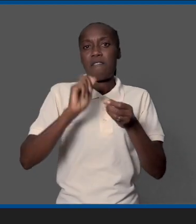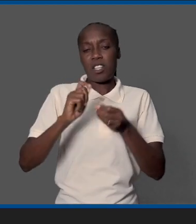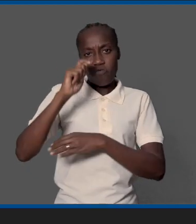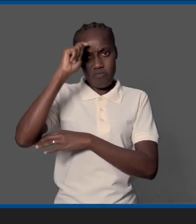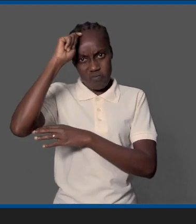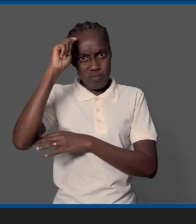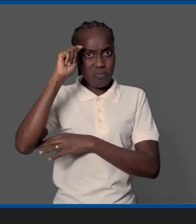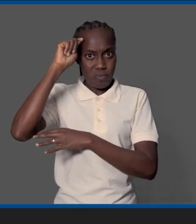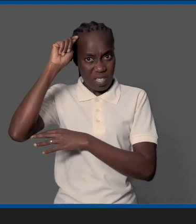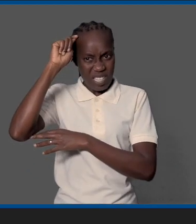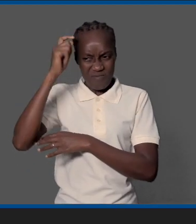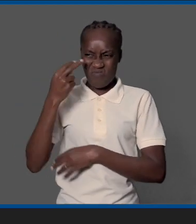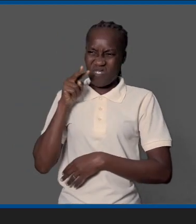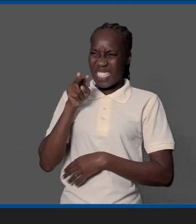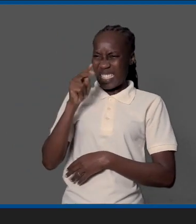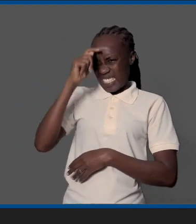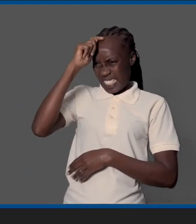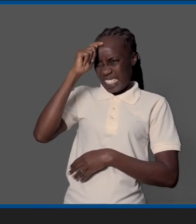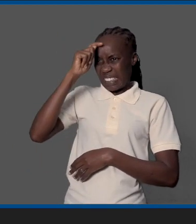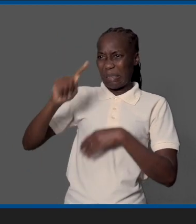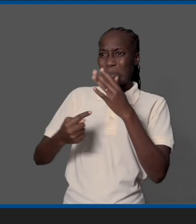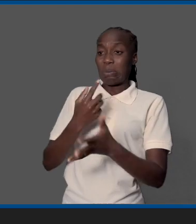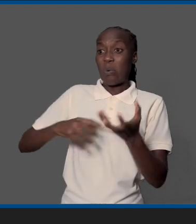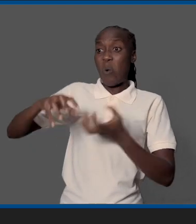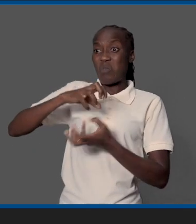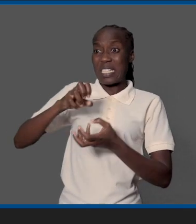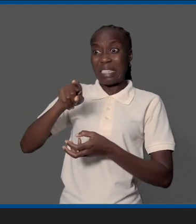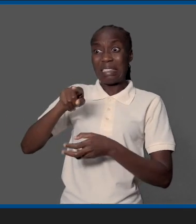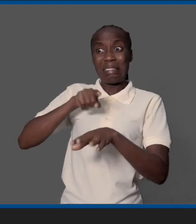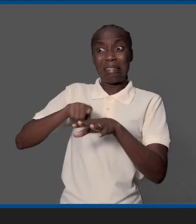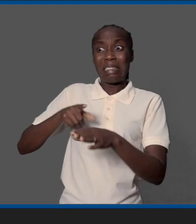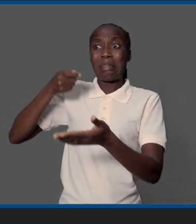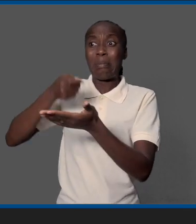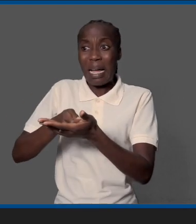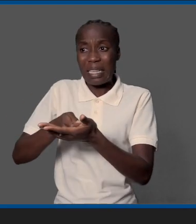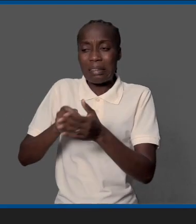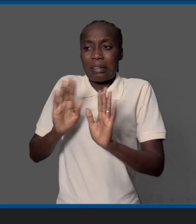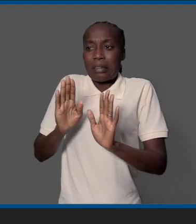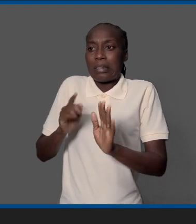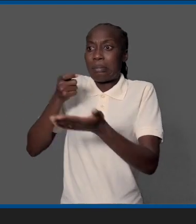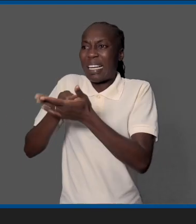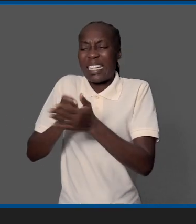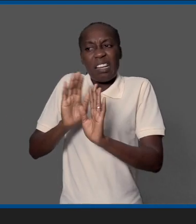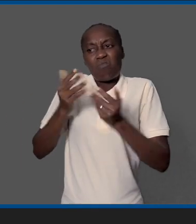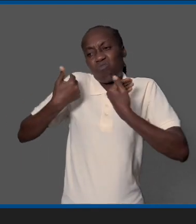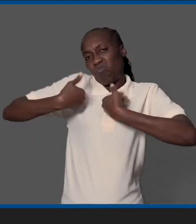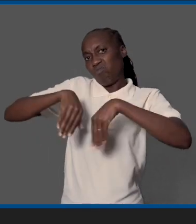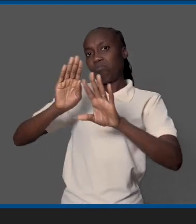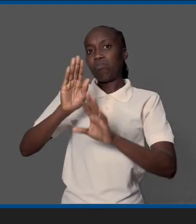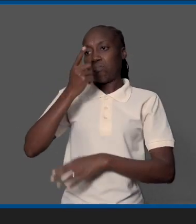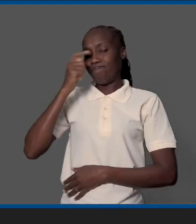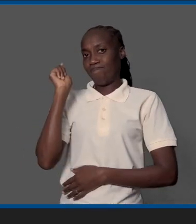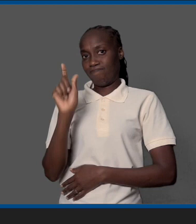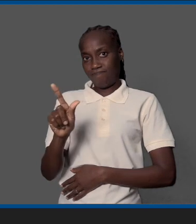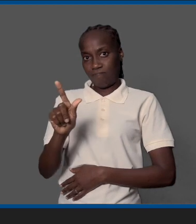estava me meter em confusão, porque eu tinha que pagar mil, eu vi que não dá. Então, eu deixei. Então, quando eu